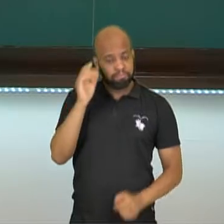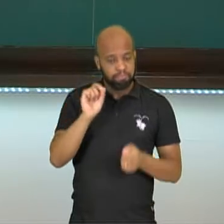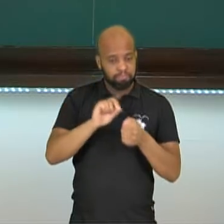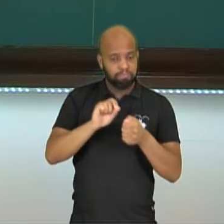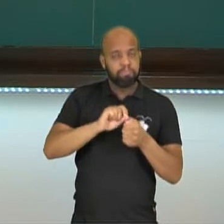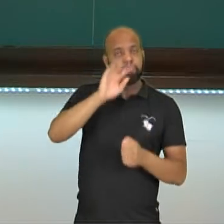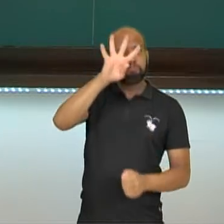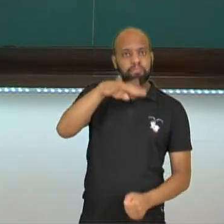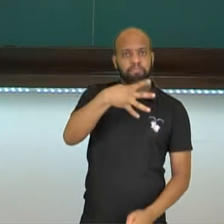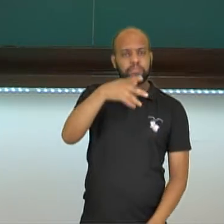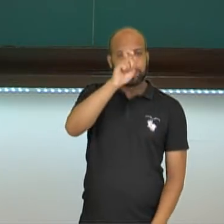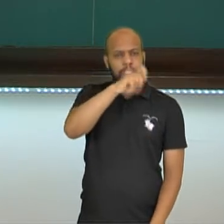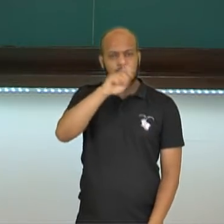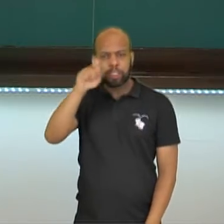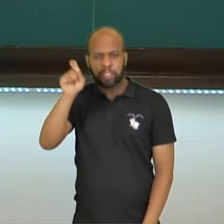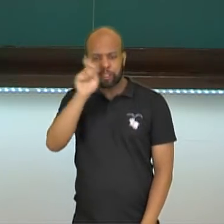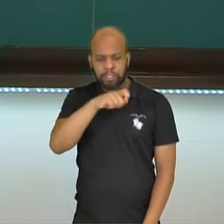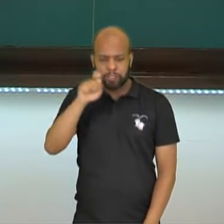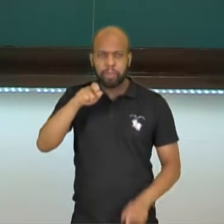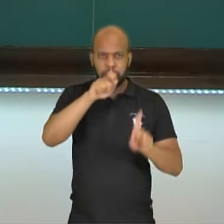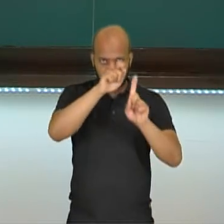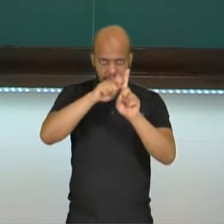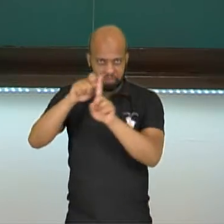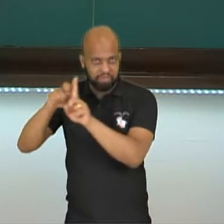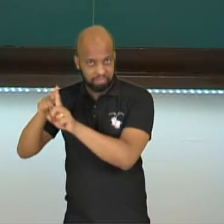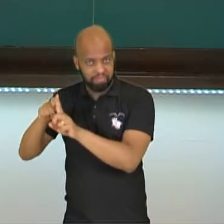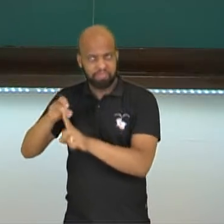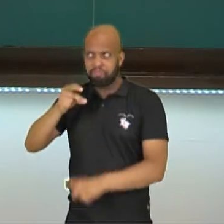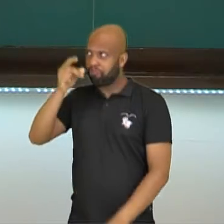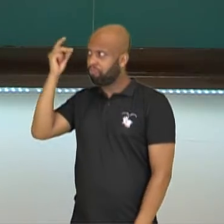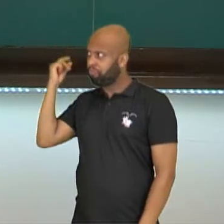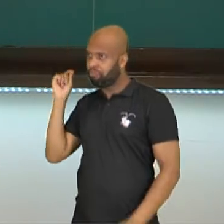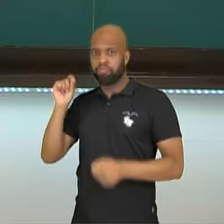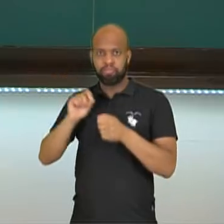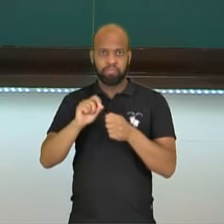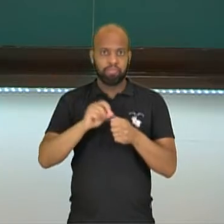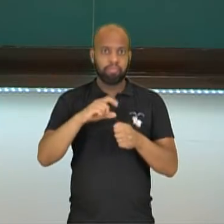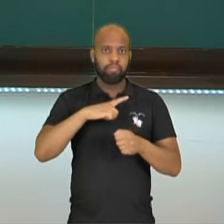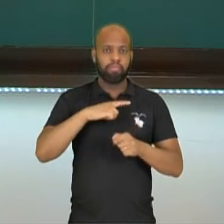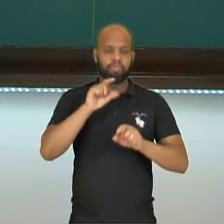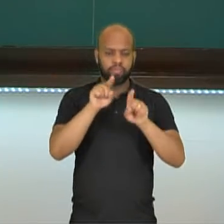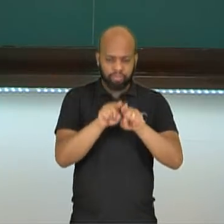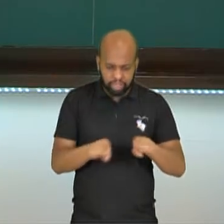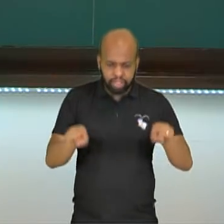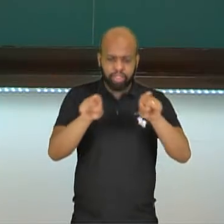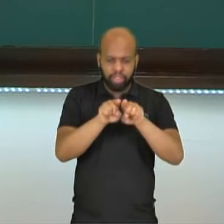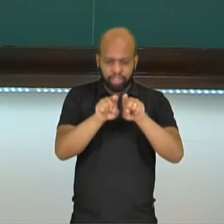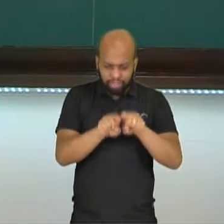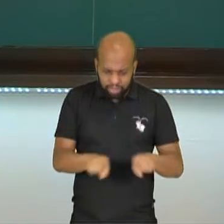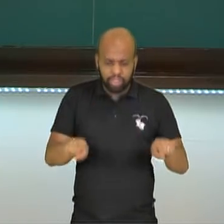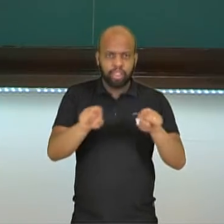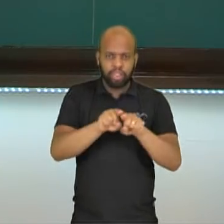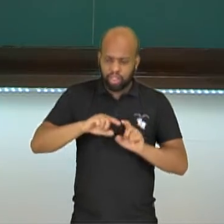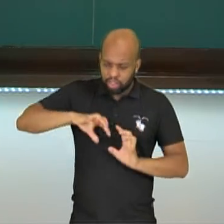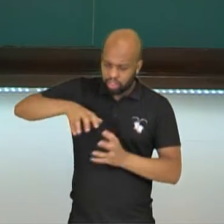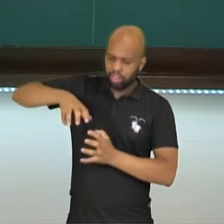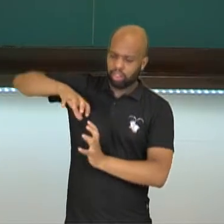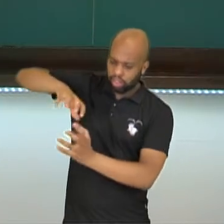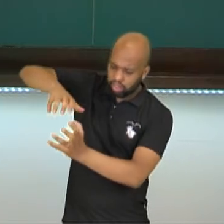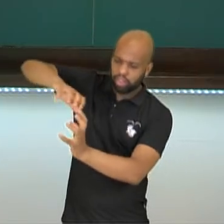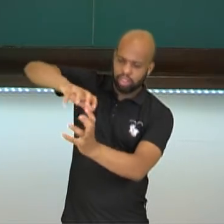foi desenvolvido ao longo do tempo e graças ao movimento periódico desses corpos a